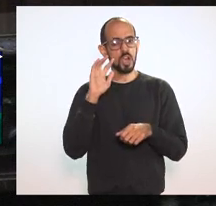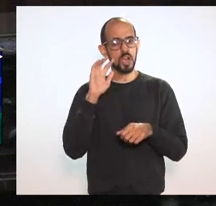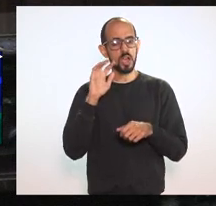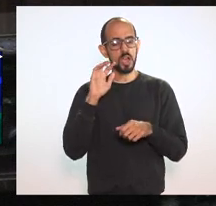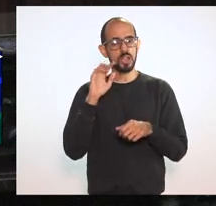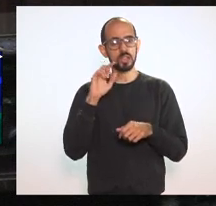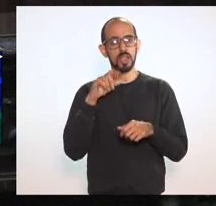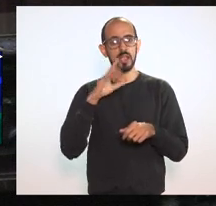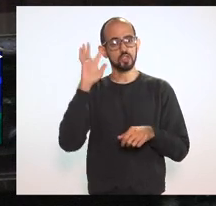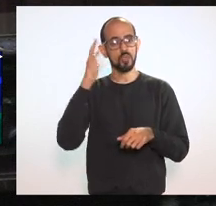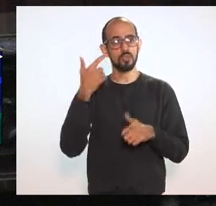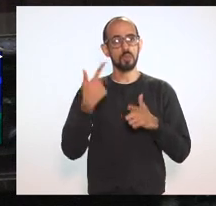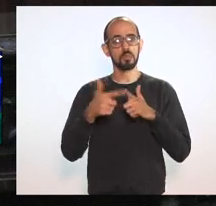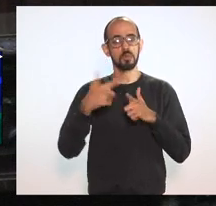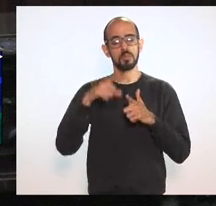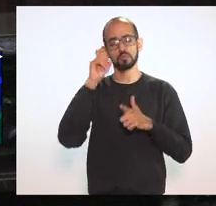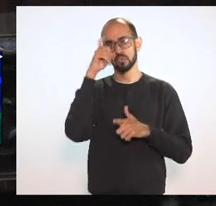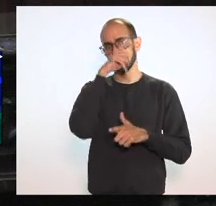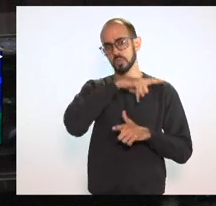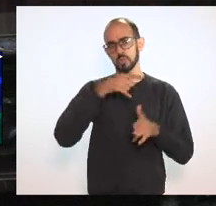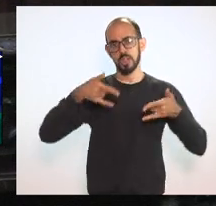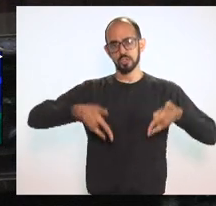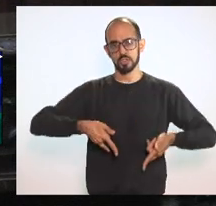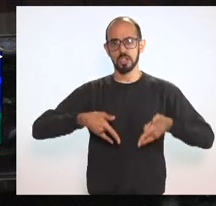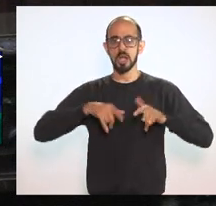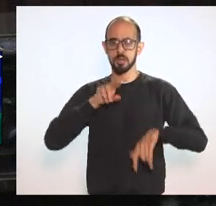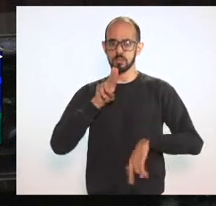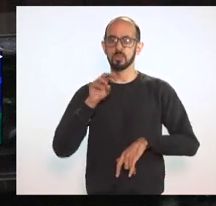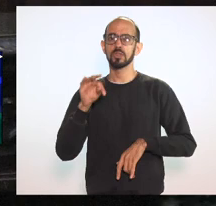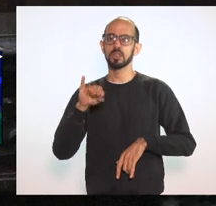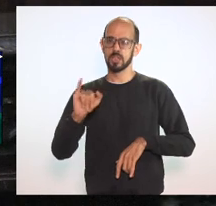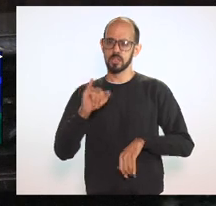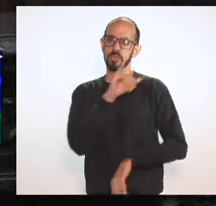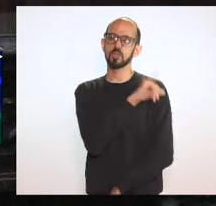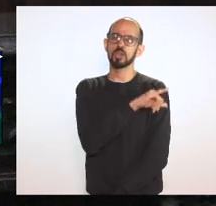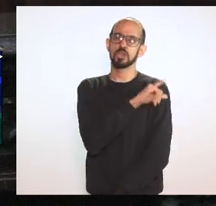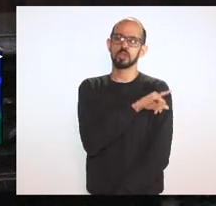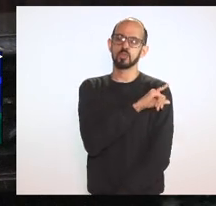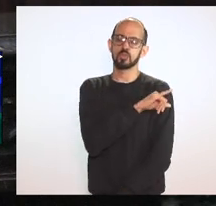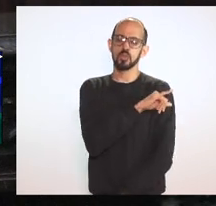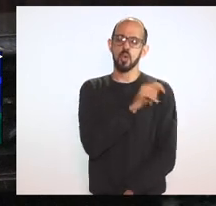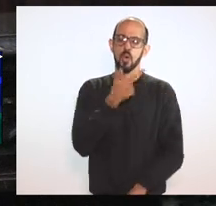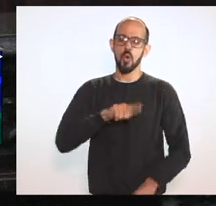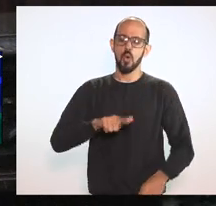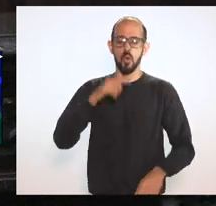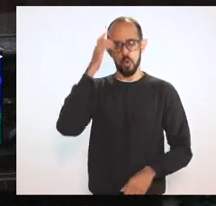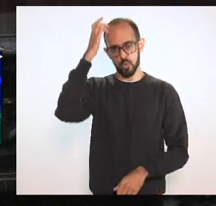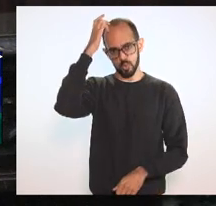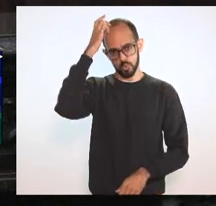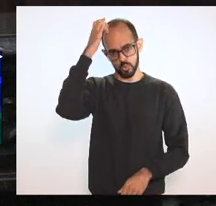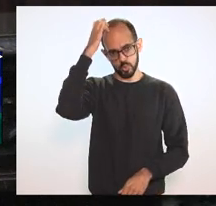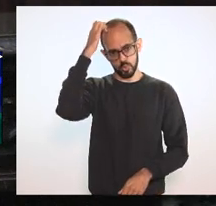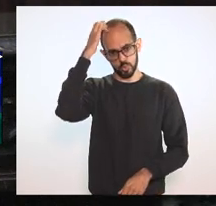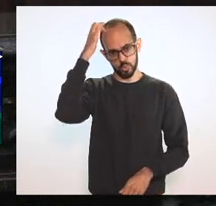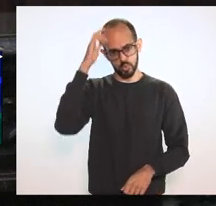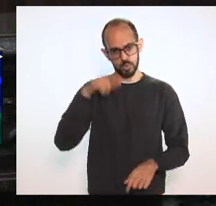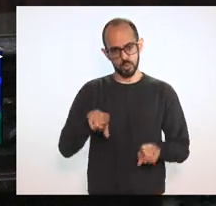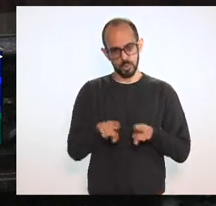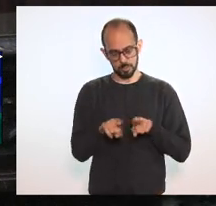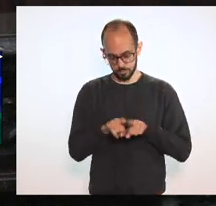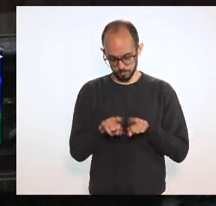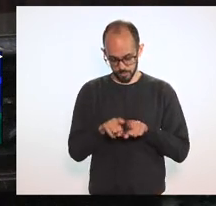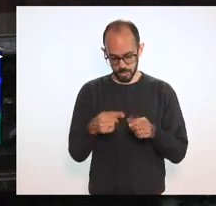dificuldade de leite que temos no estado do Rio de Janeiro outra medida Sério que o governador poderia tratar por exemplo a